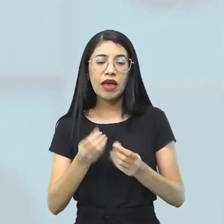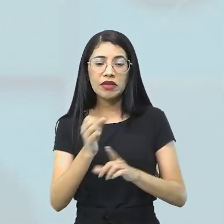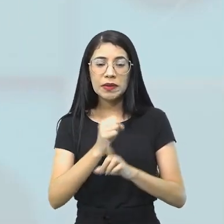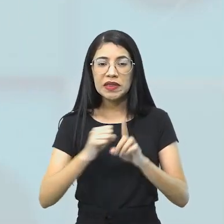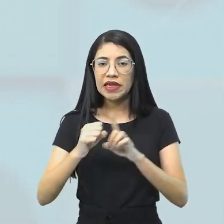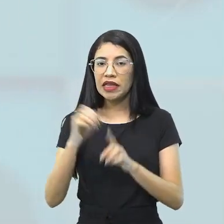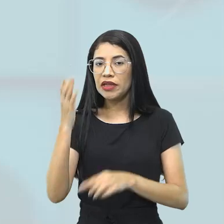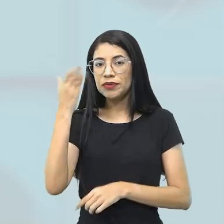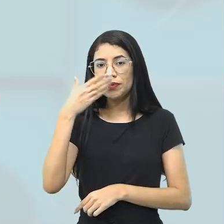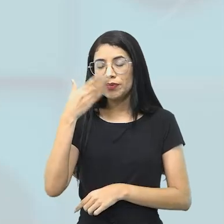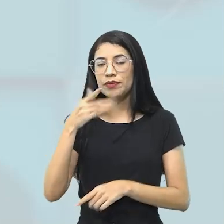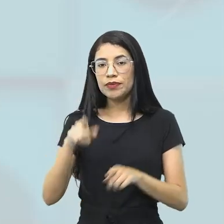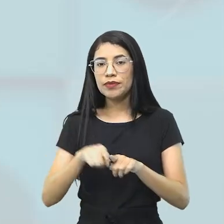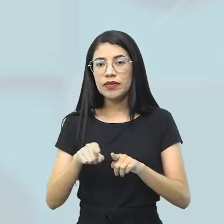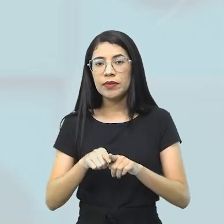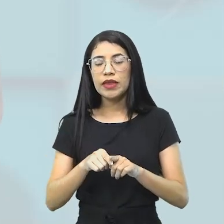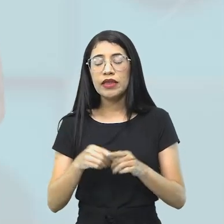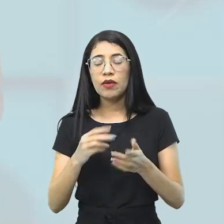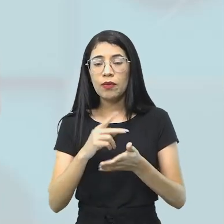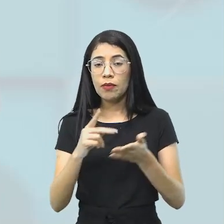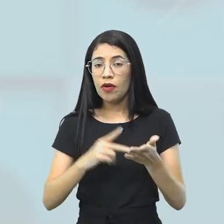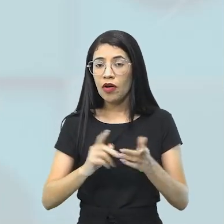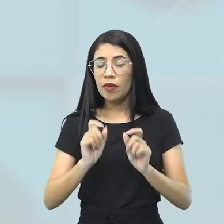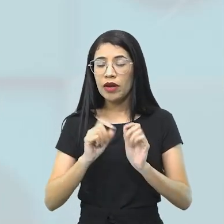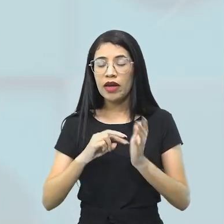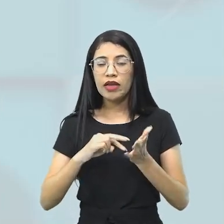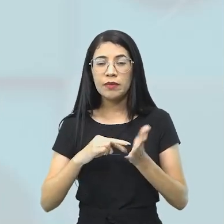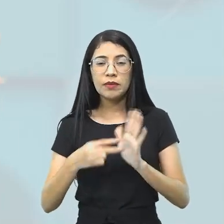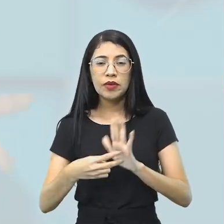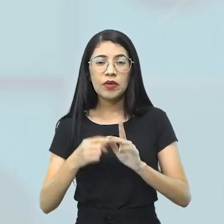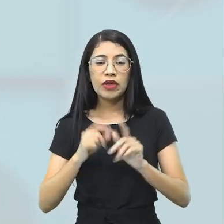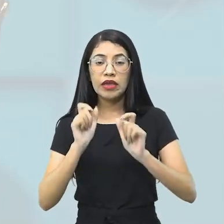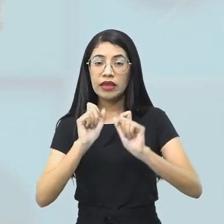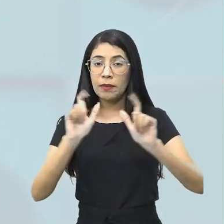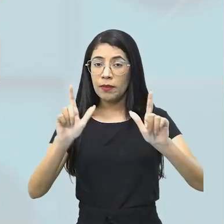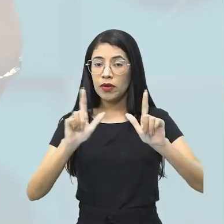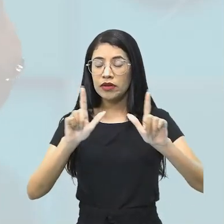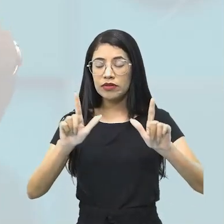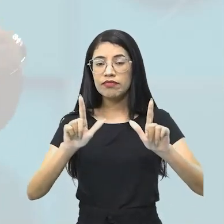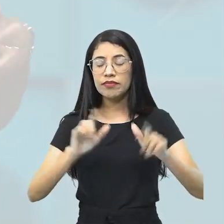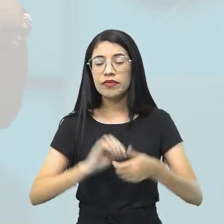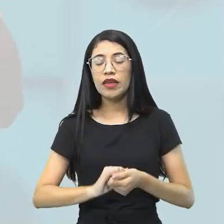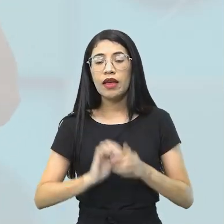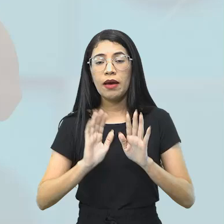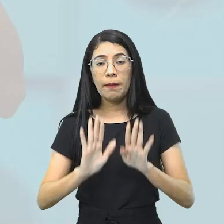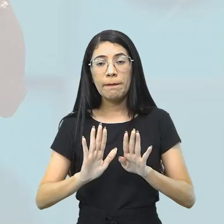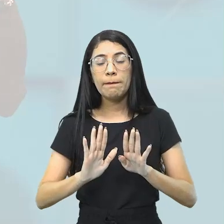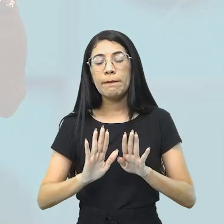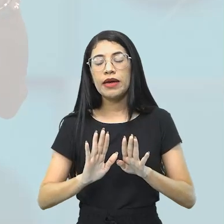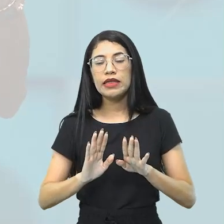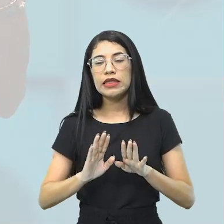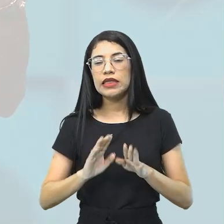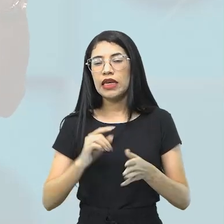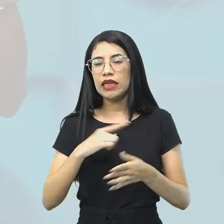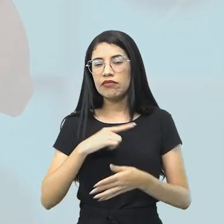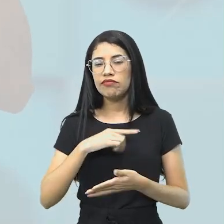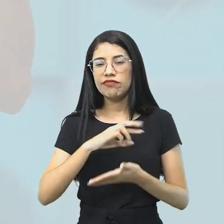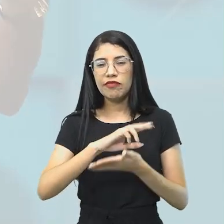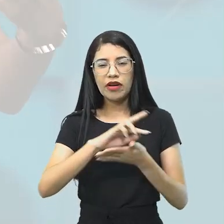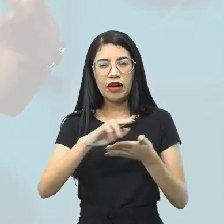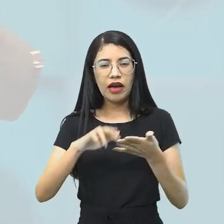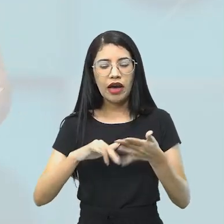Então esse poema, ele tem essa pegada de protesto, mas ele fala que apesar dessa toda